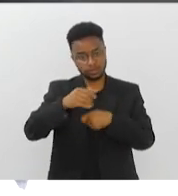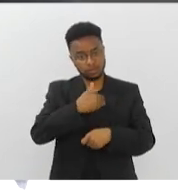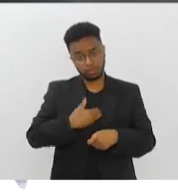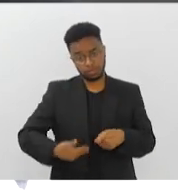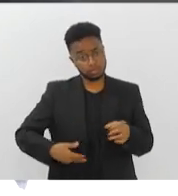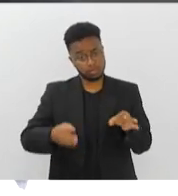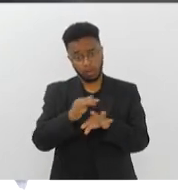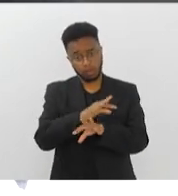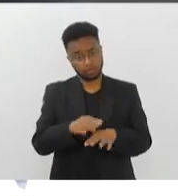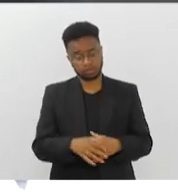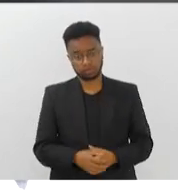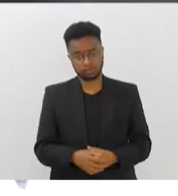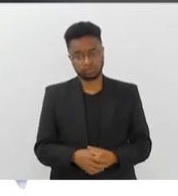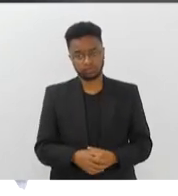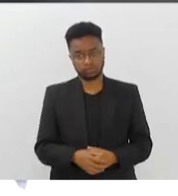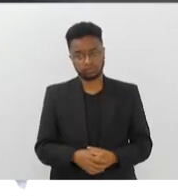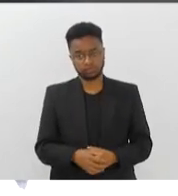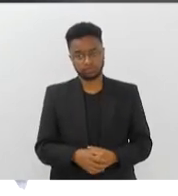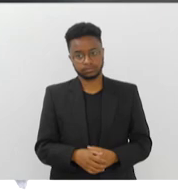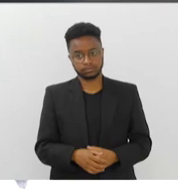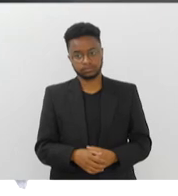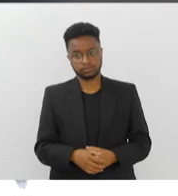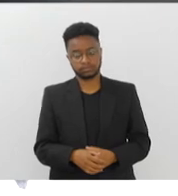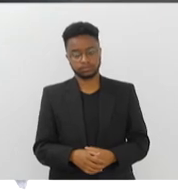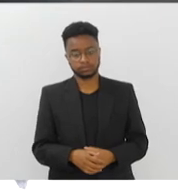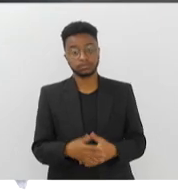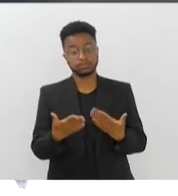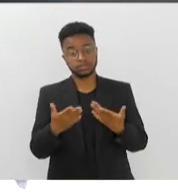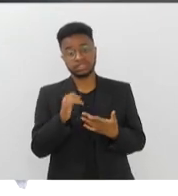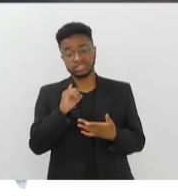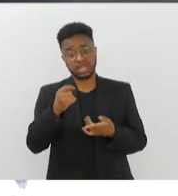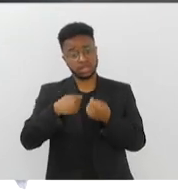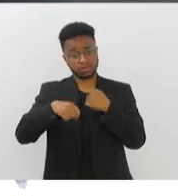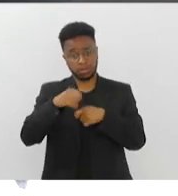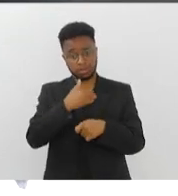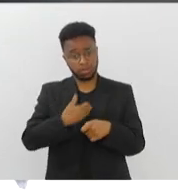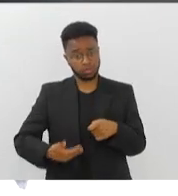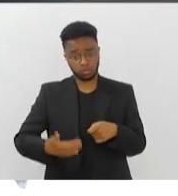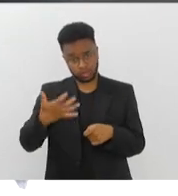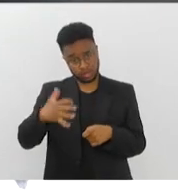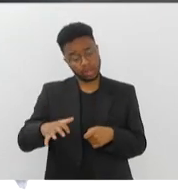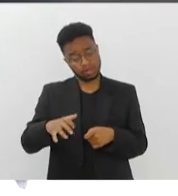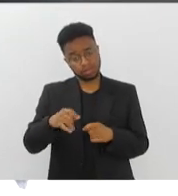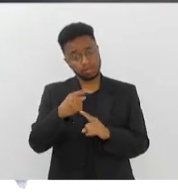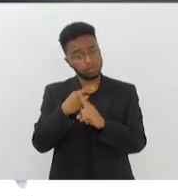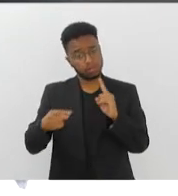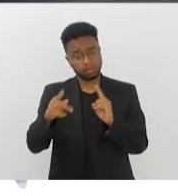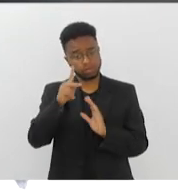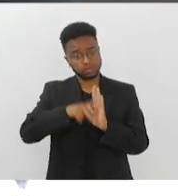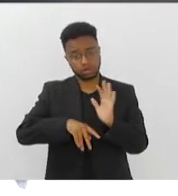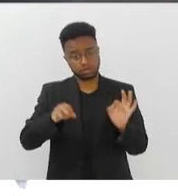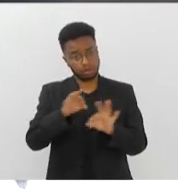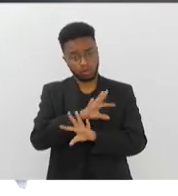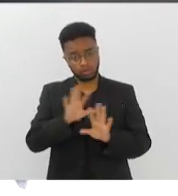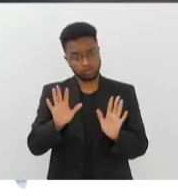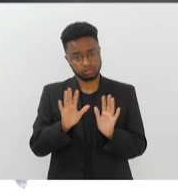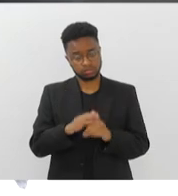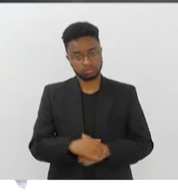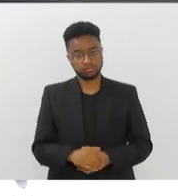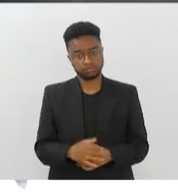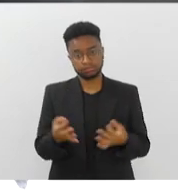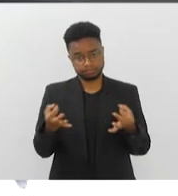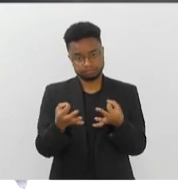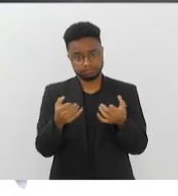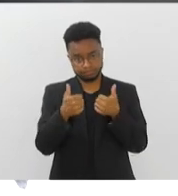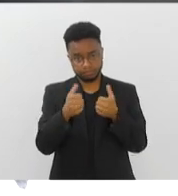acabou. É isso. Se a administração pública não quiser, ela veta o projeto. Perfeito. Perfeito. Pode ser dessa